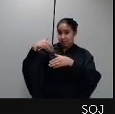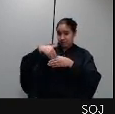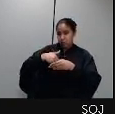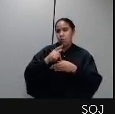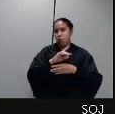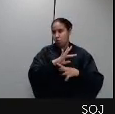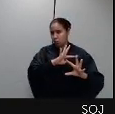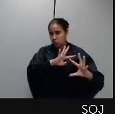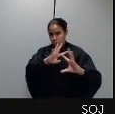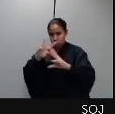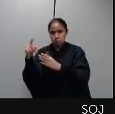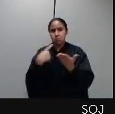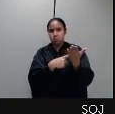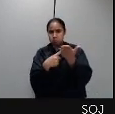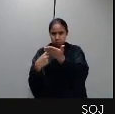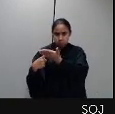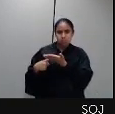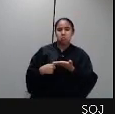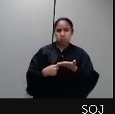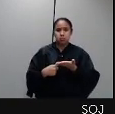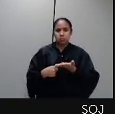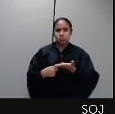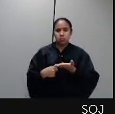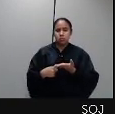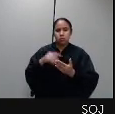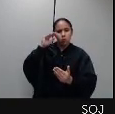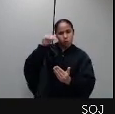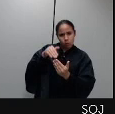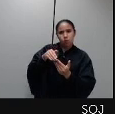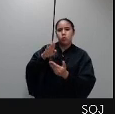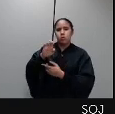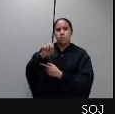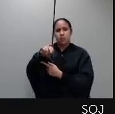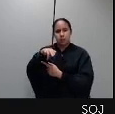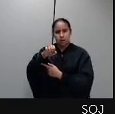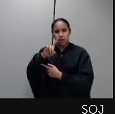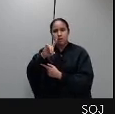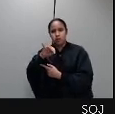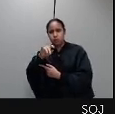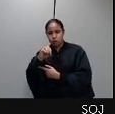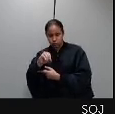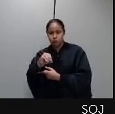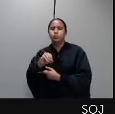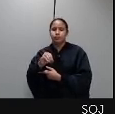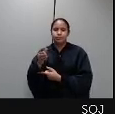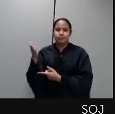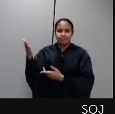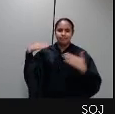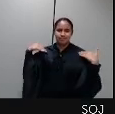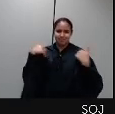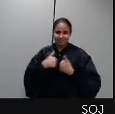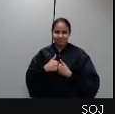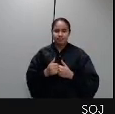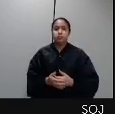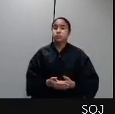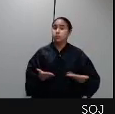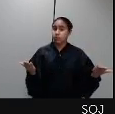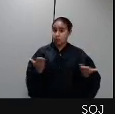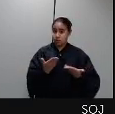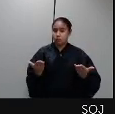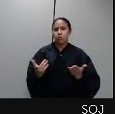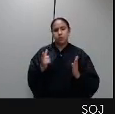acórdão o ministro Benedito Gonçalves nós temos agora no rodízio que é estabelecido